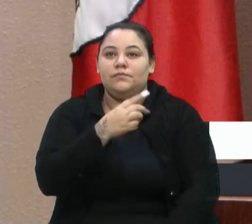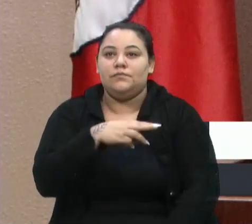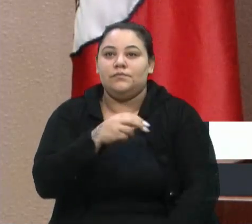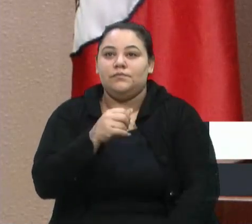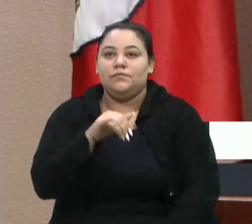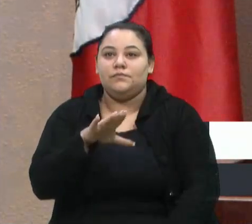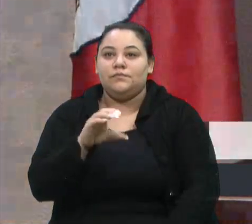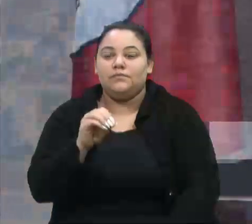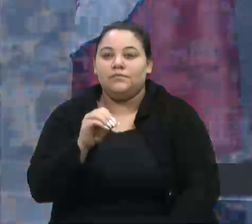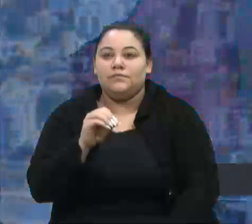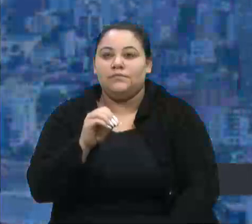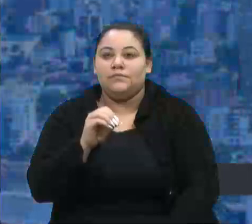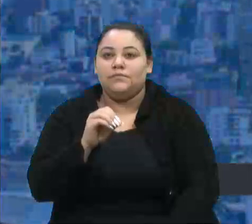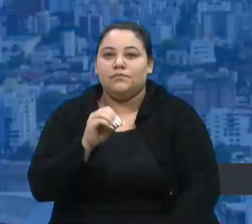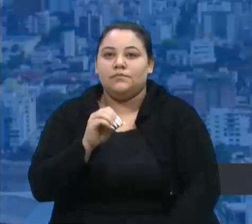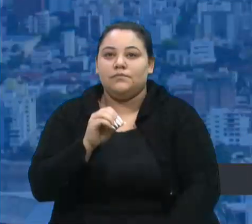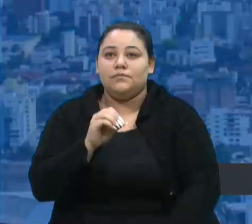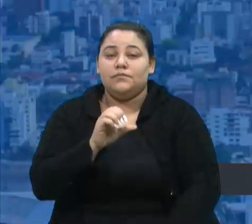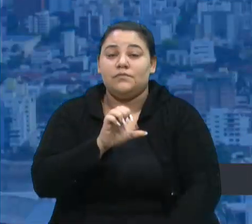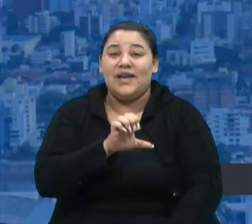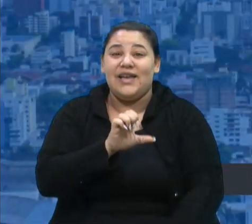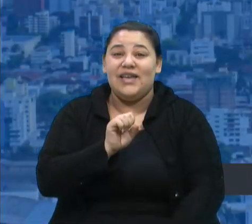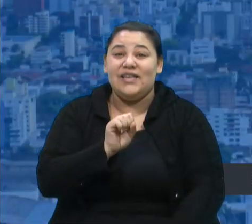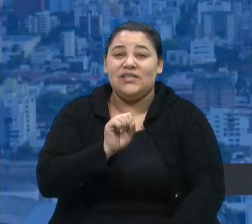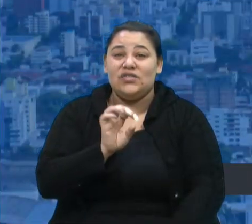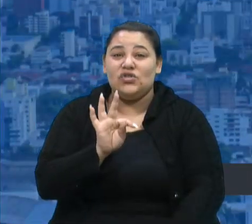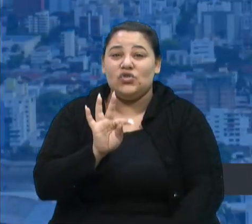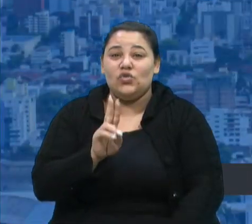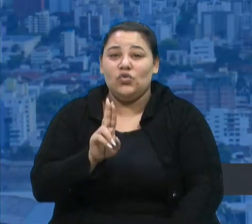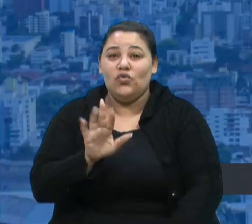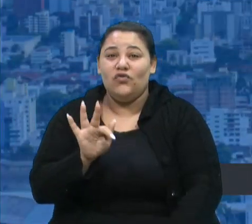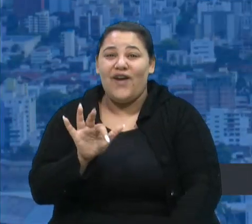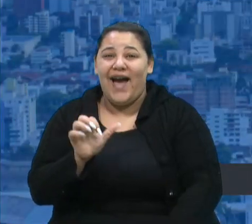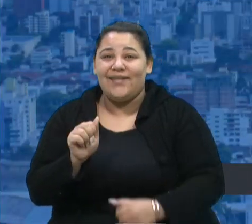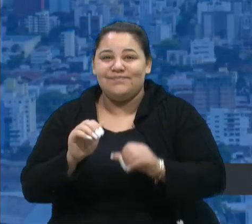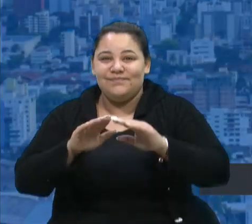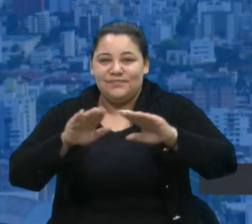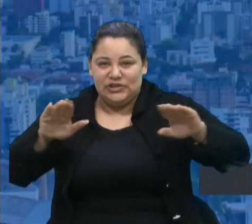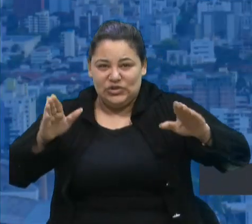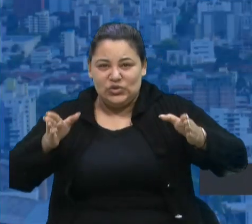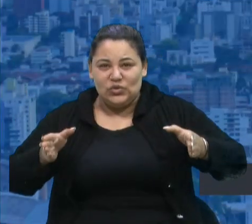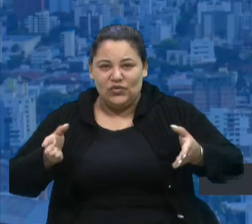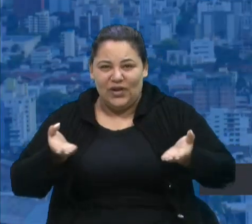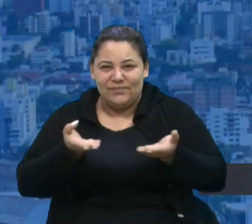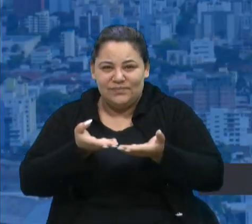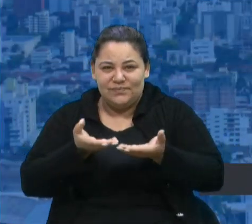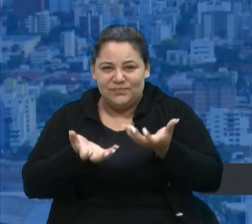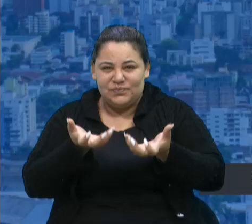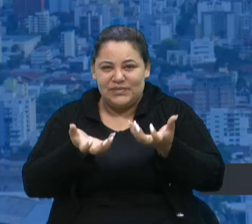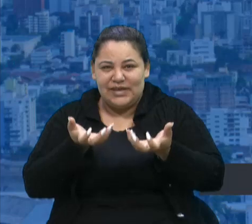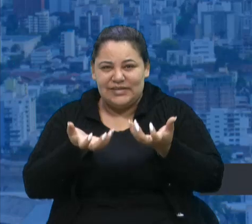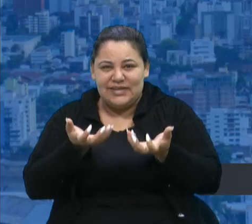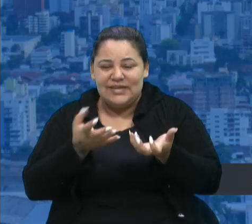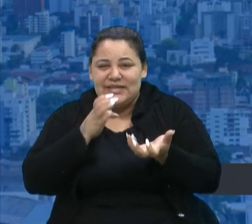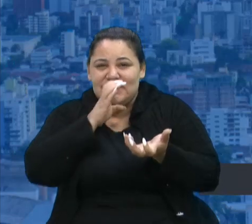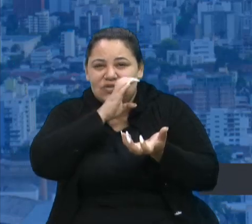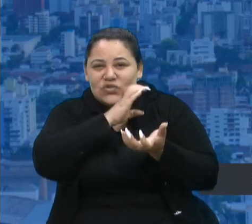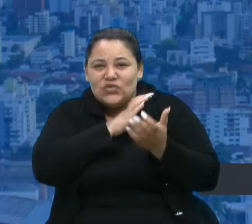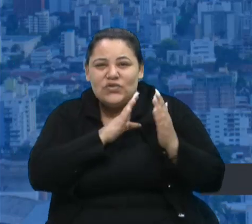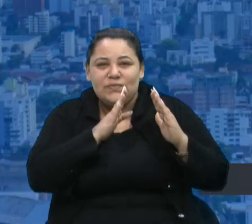estufa, olha, veja bem, uma estufa ligada para aquecer a casa, ela veio trazer transtorno, incendiou